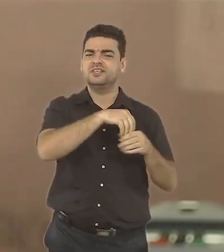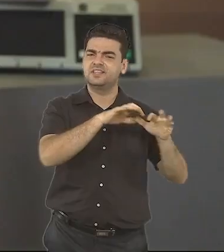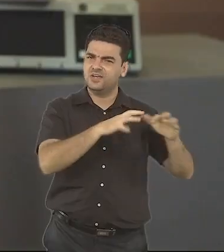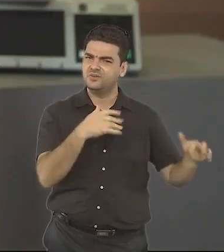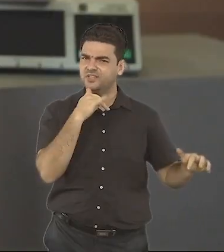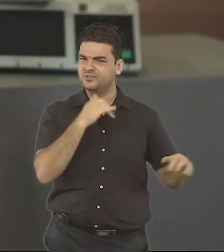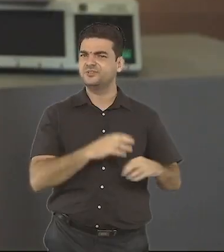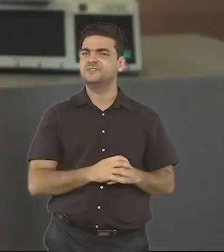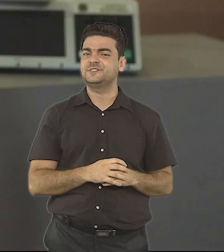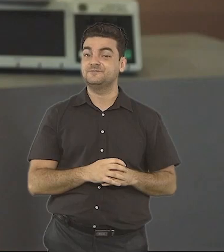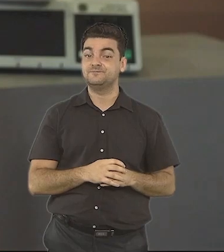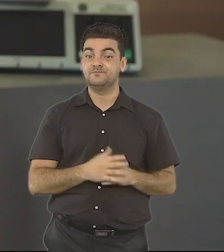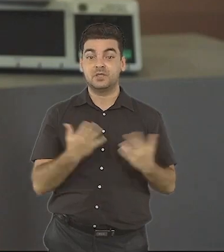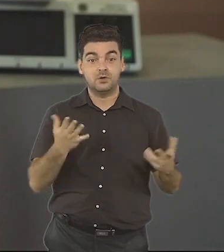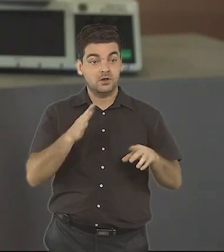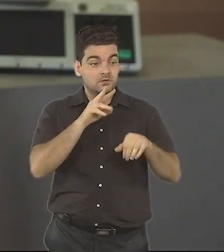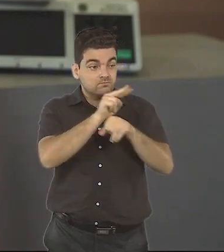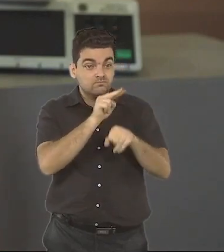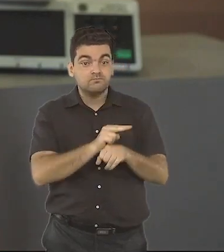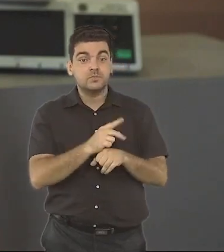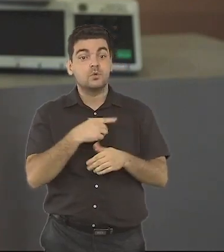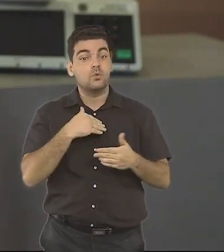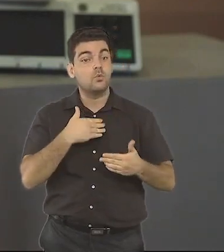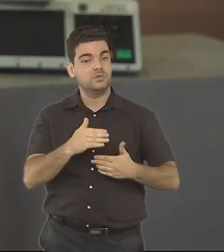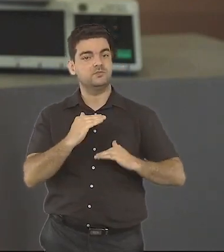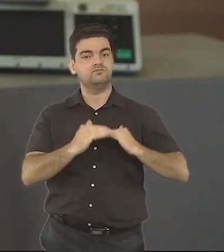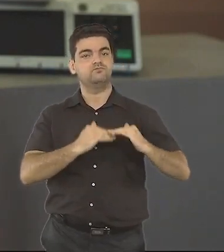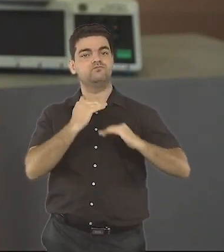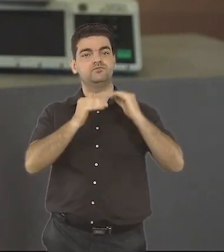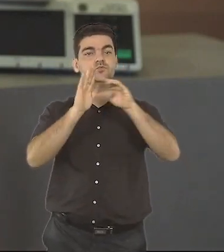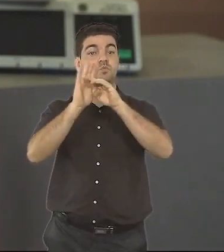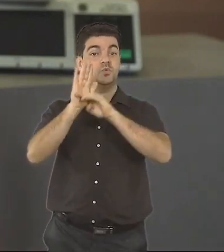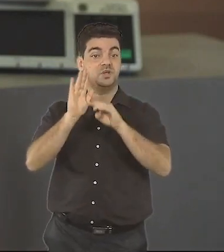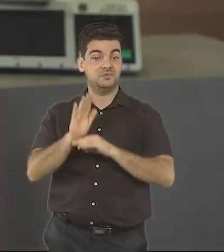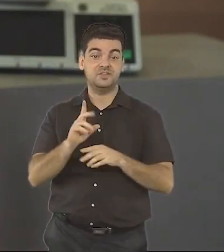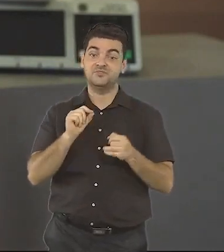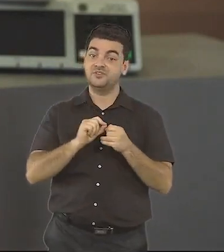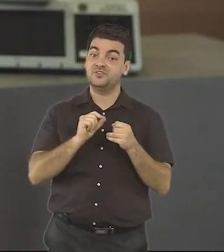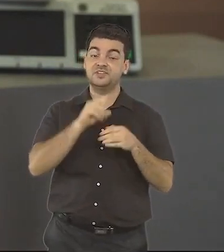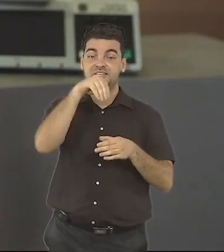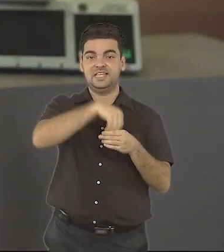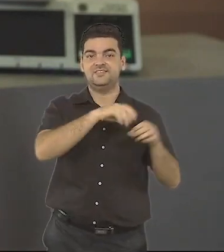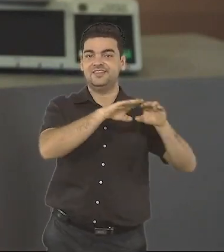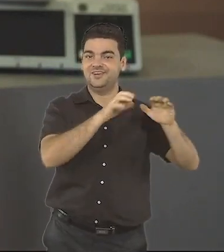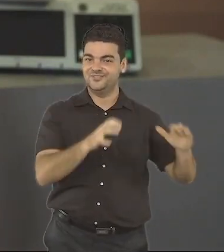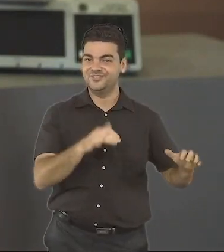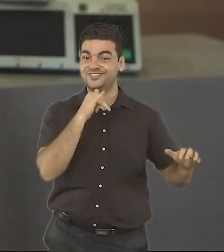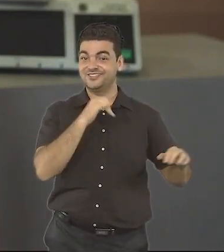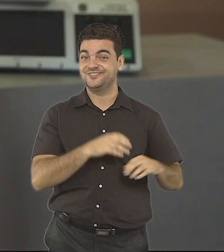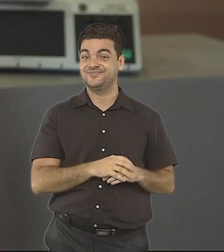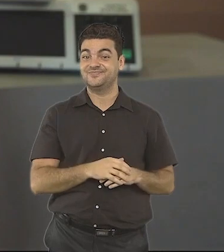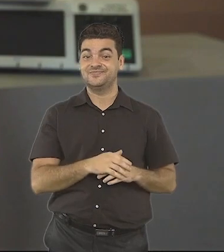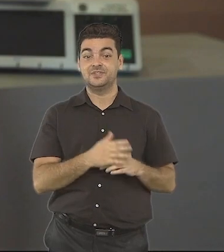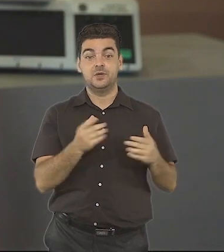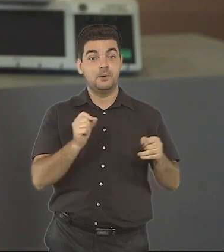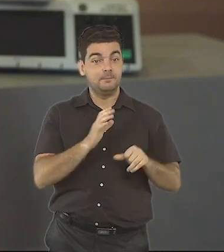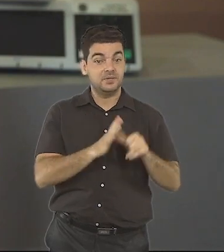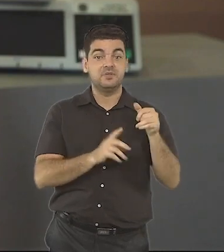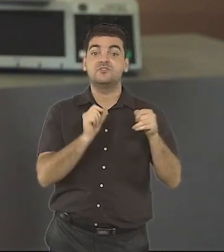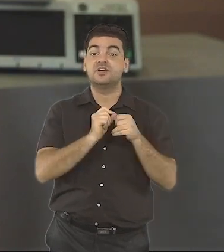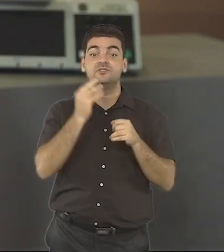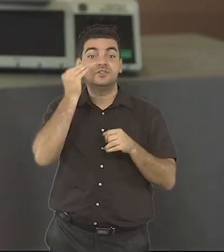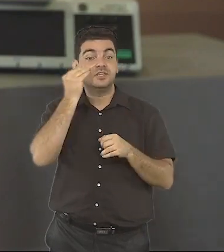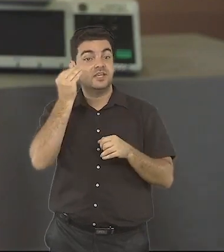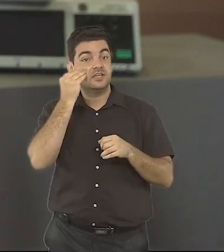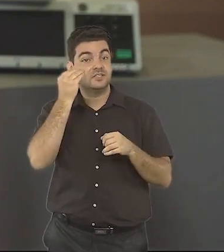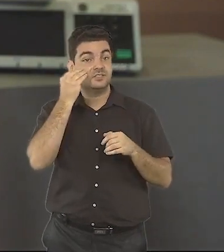feito. As auditorias começam no desenvolvimento dos programas inseridos na urna. Primeiro, é realizado um